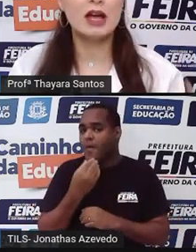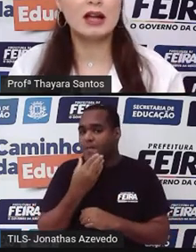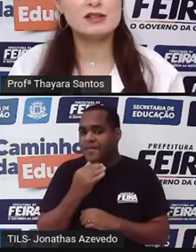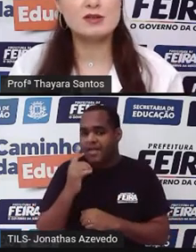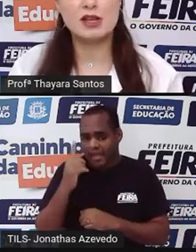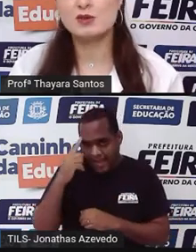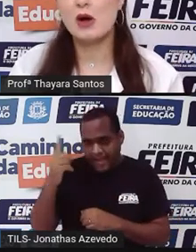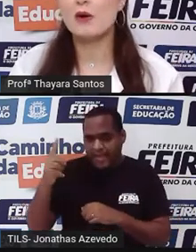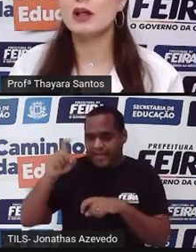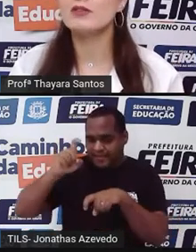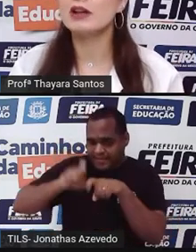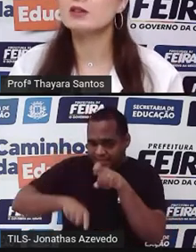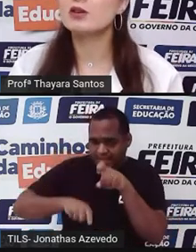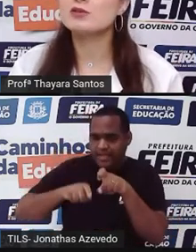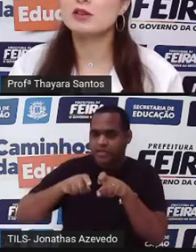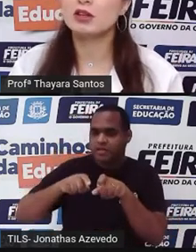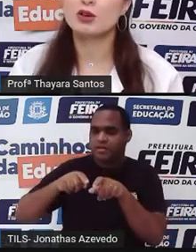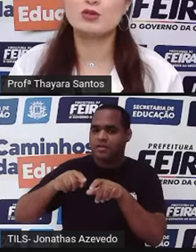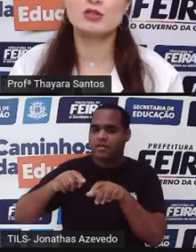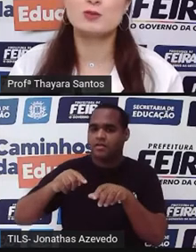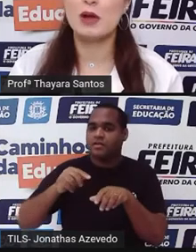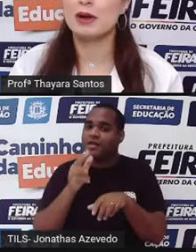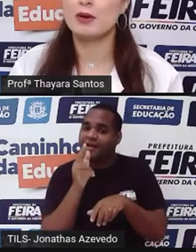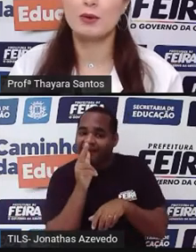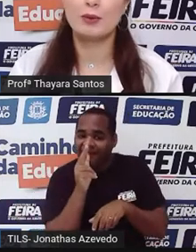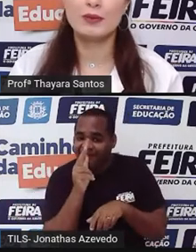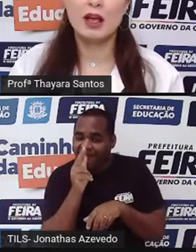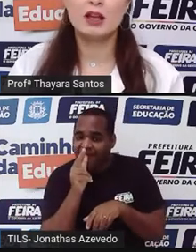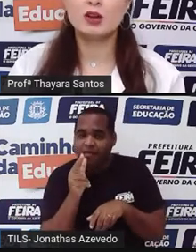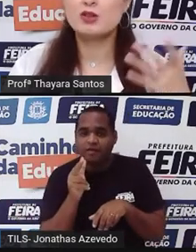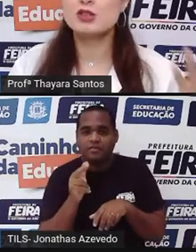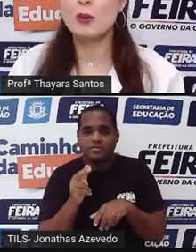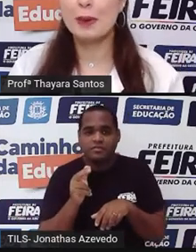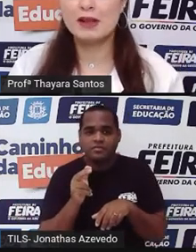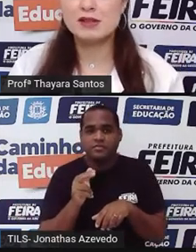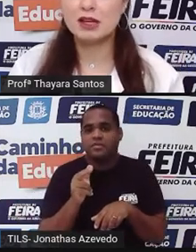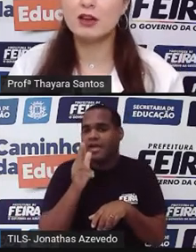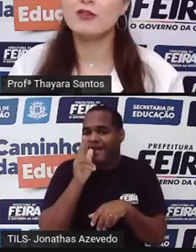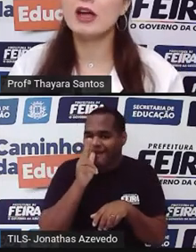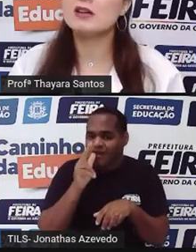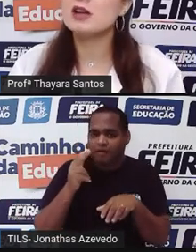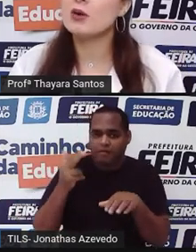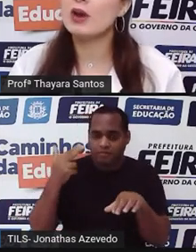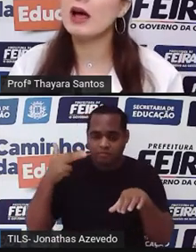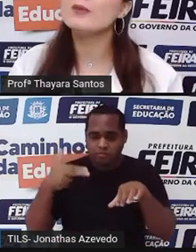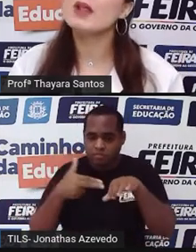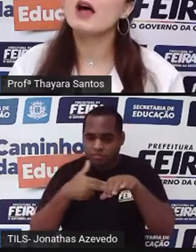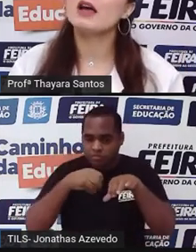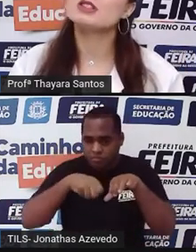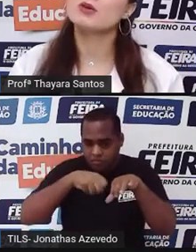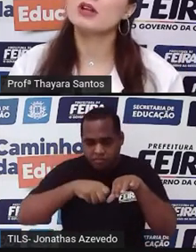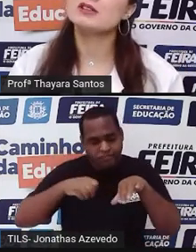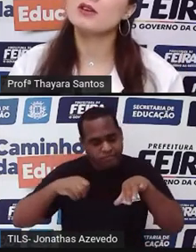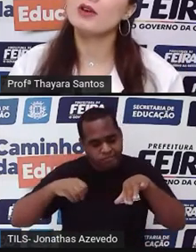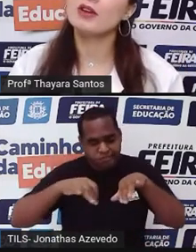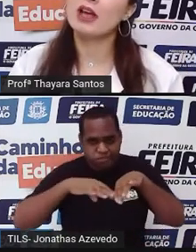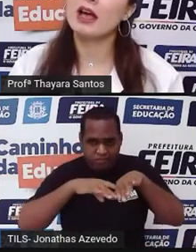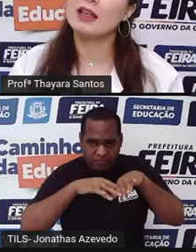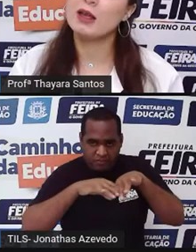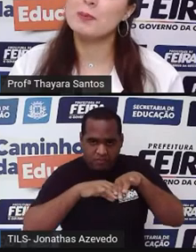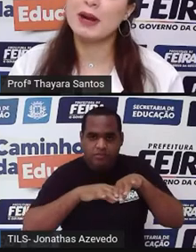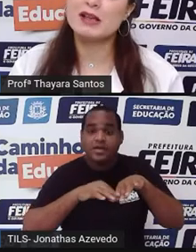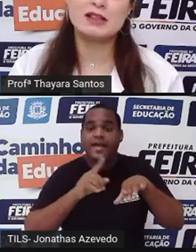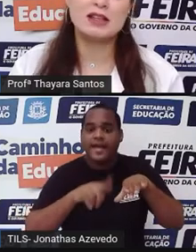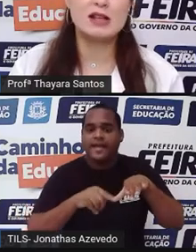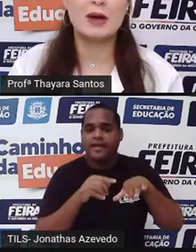no momento da relação sexual ele vai introduzir esperma ou introduzir o pênis aqui vai ejacular a ejaculação